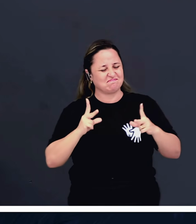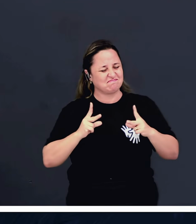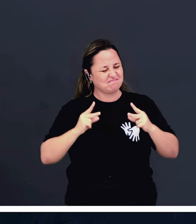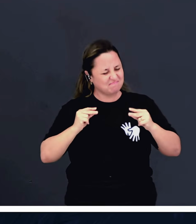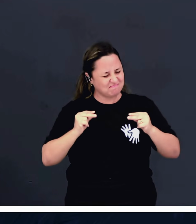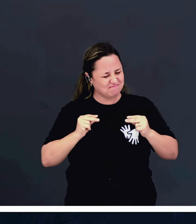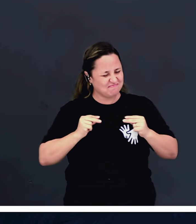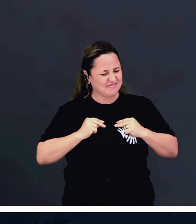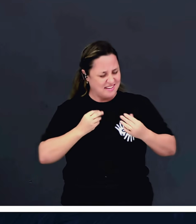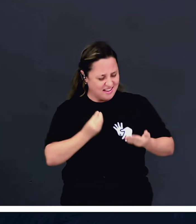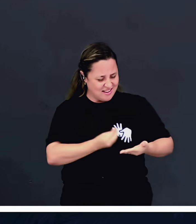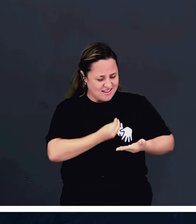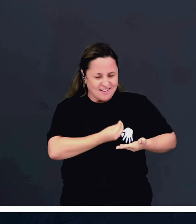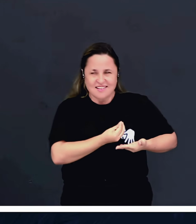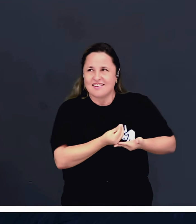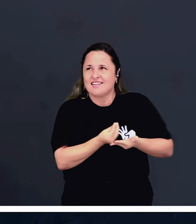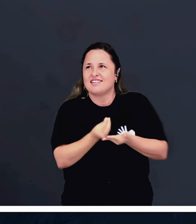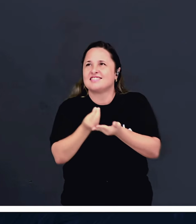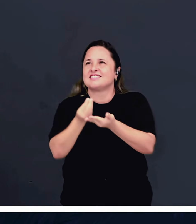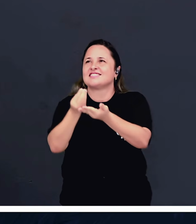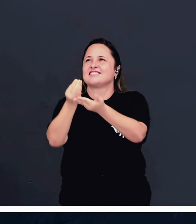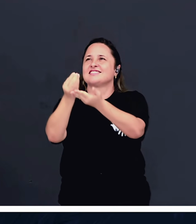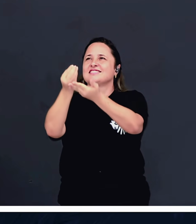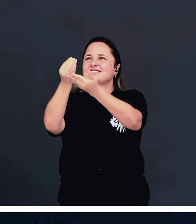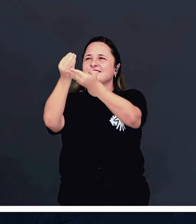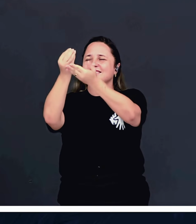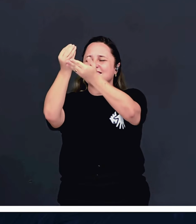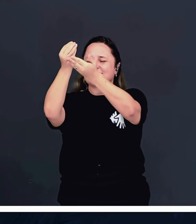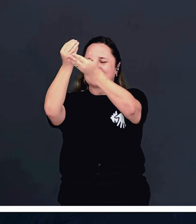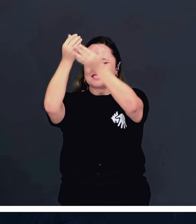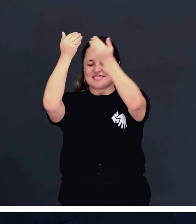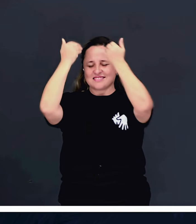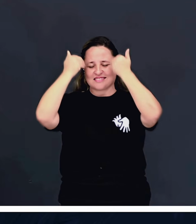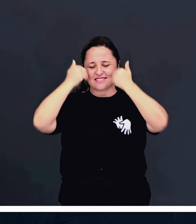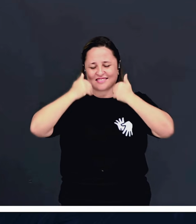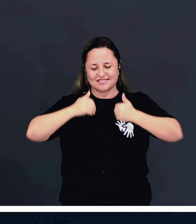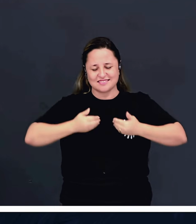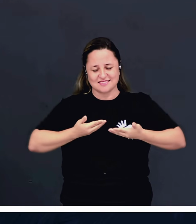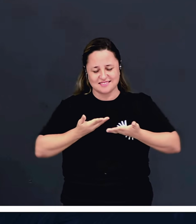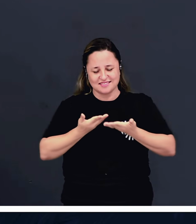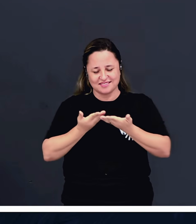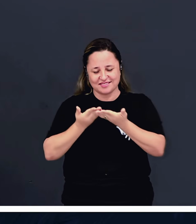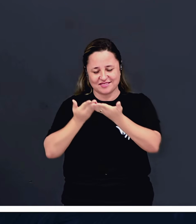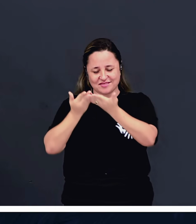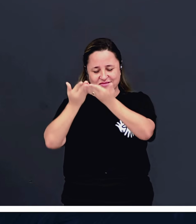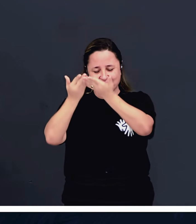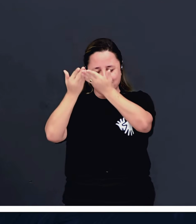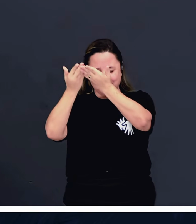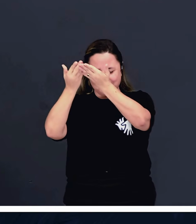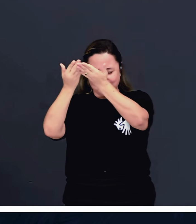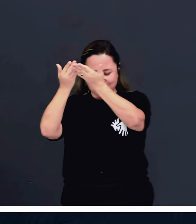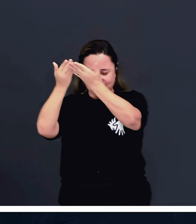Digno da minha vida, Tu és, Jesus. Oh, eu sou Teu.